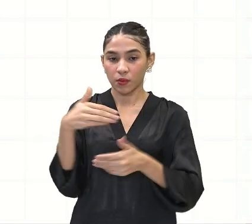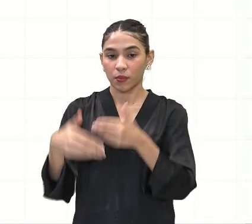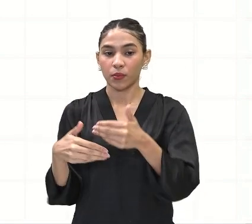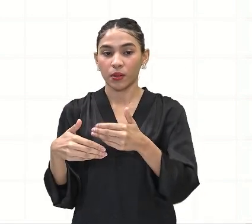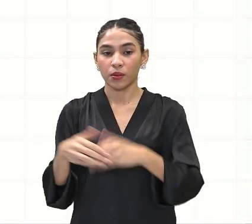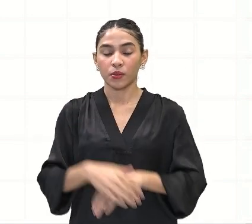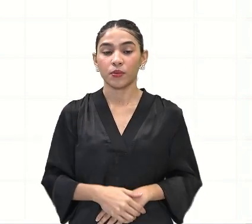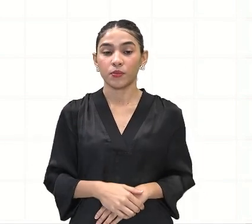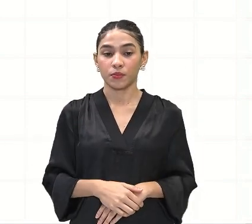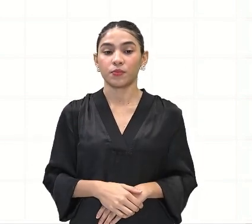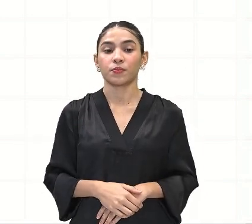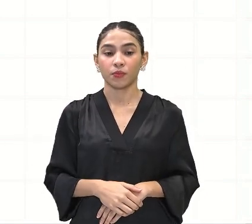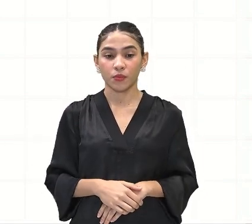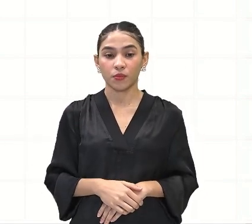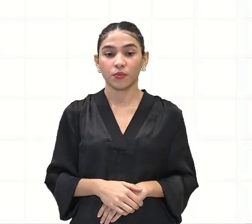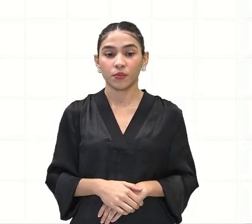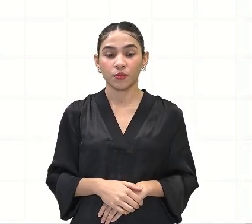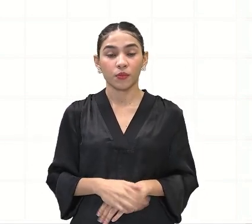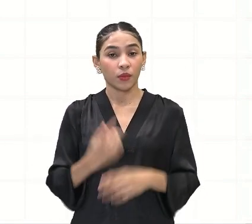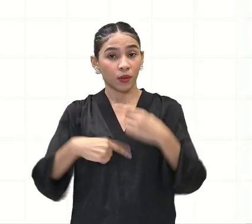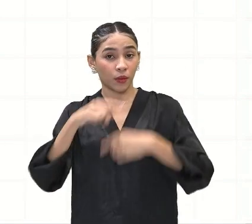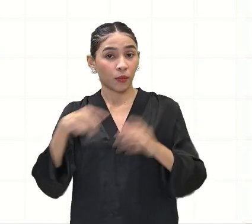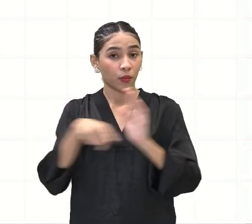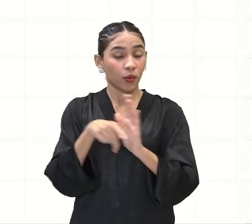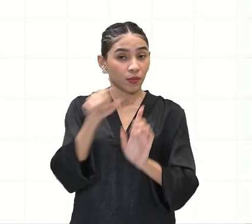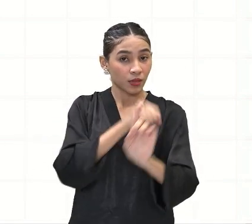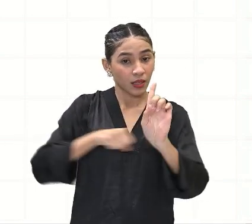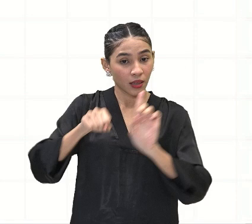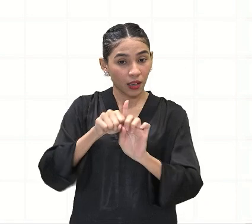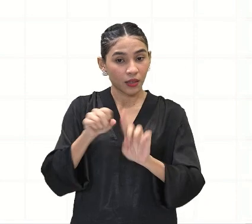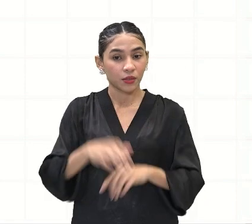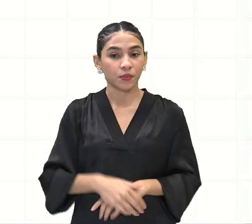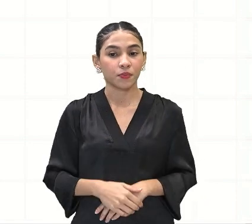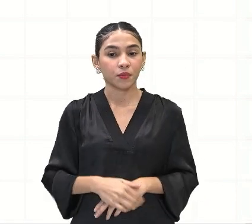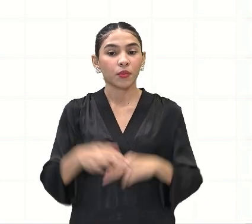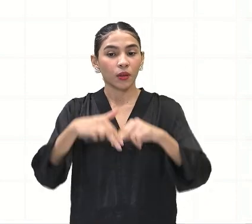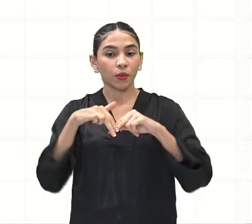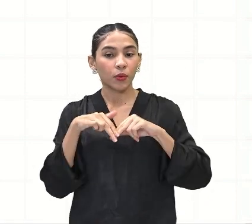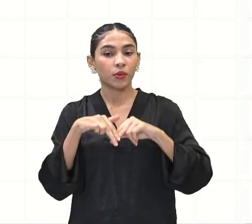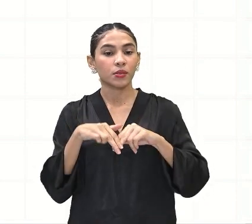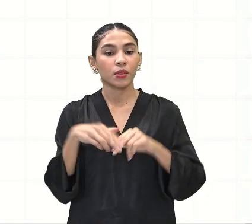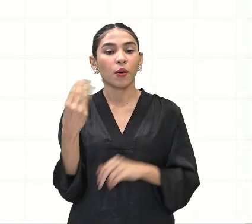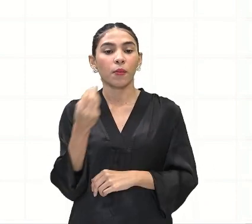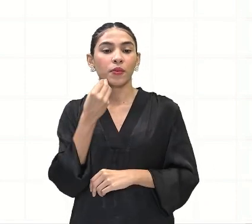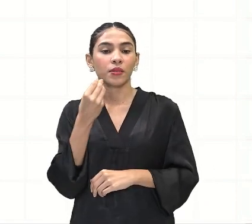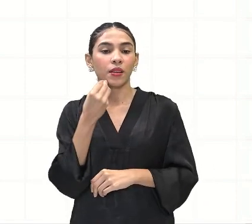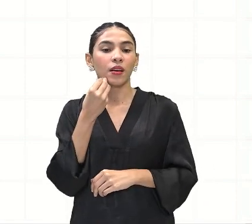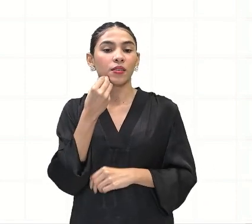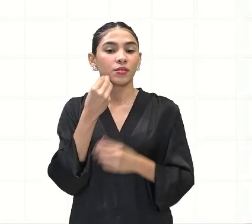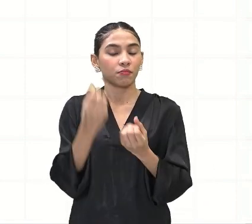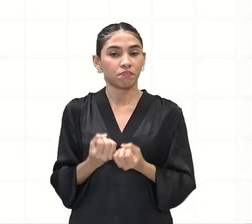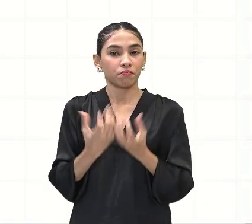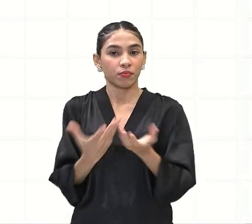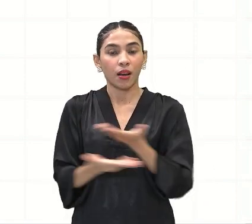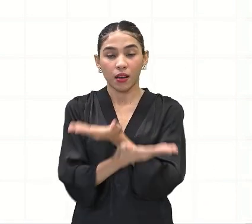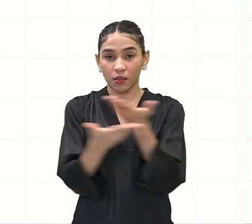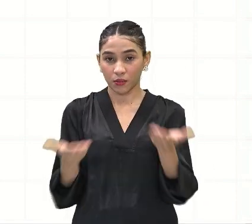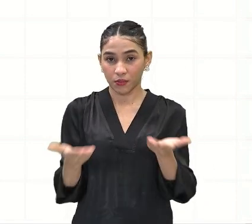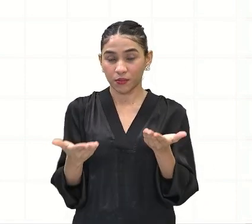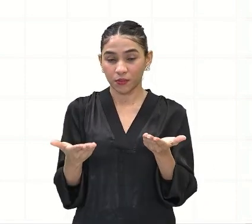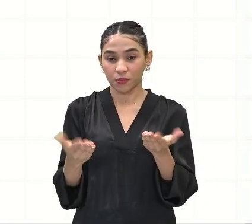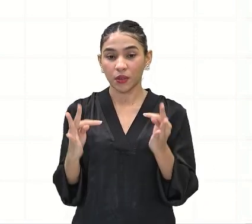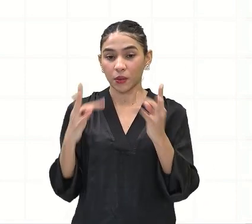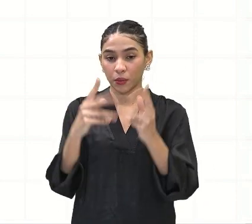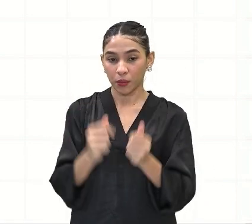do progresso da sociedade, pois as oportunidades estariam